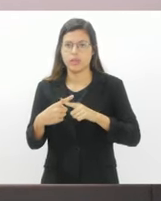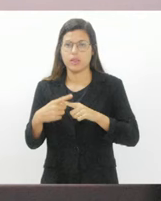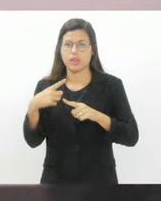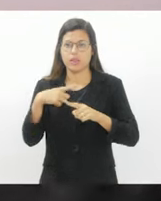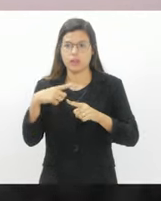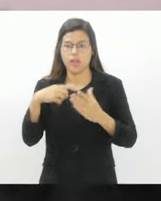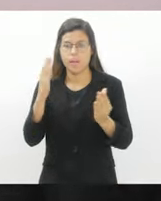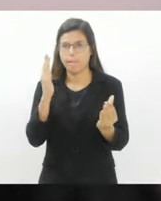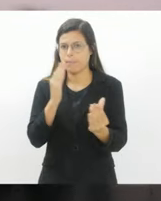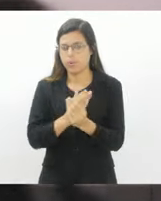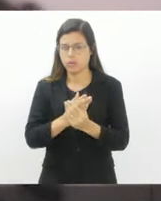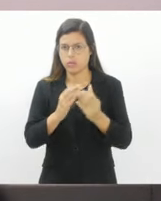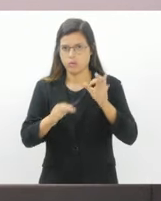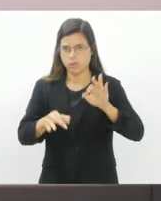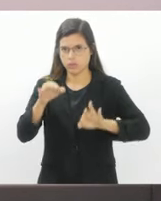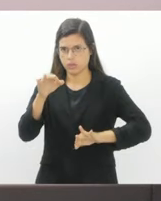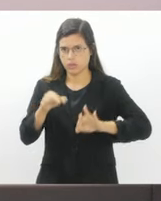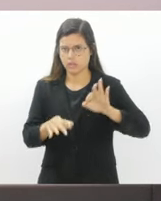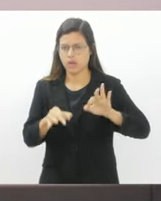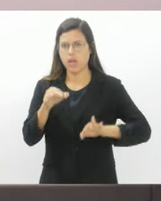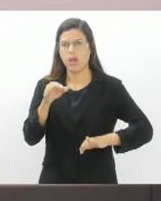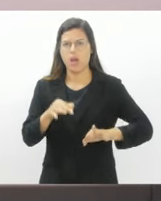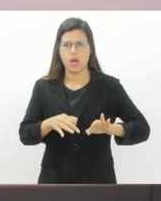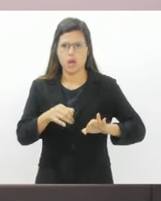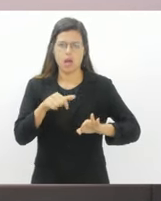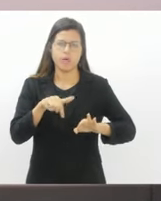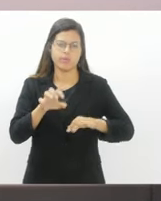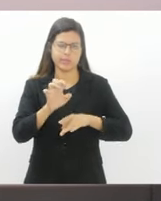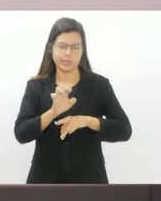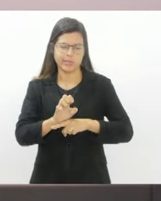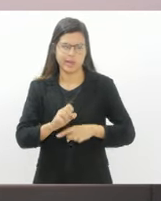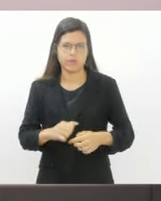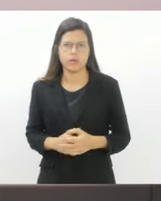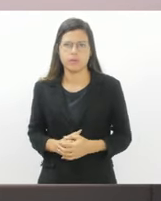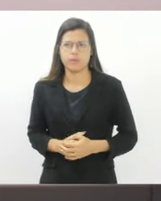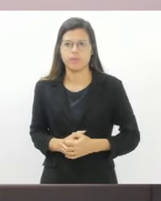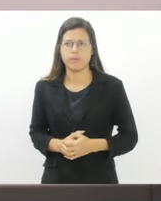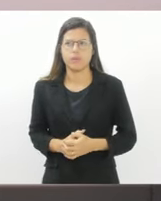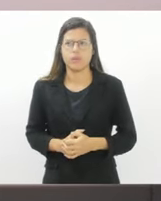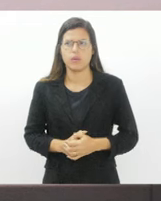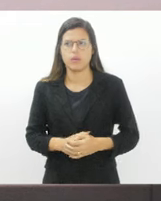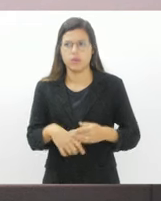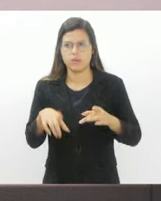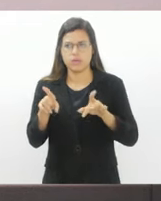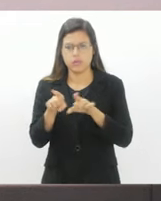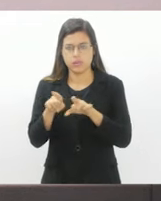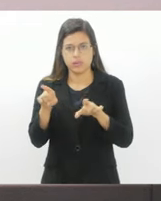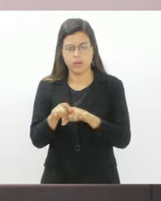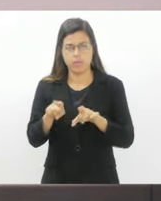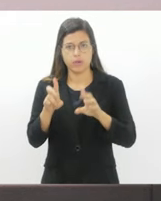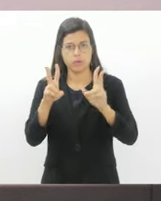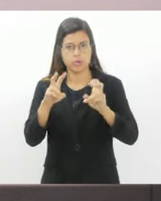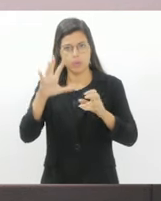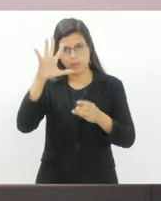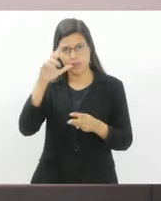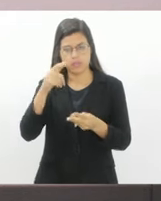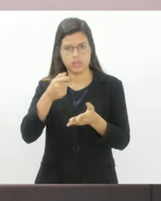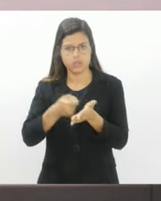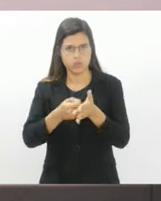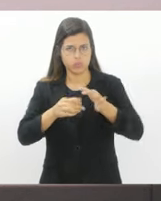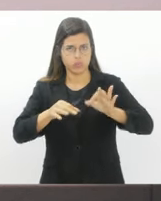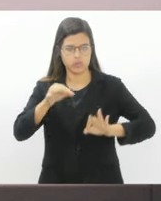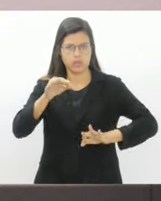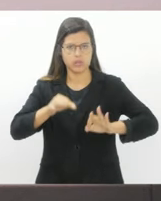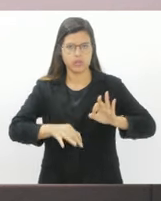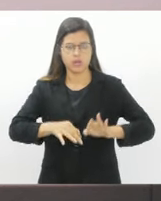judiciais protocolados na Justiça Estadual, como ainda em relação à decisão judicial que